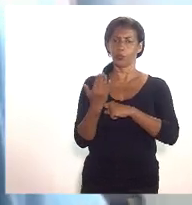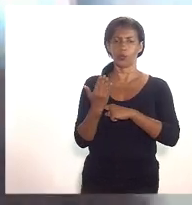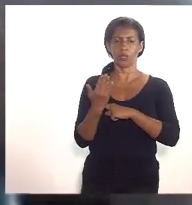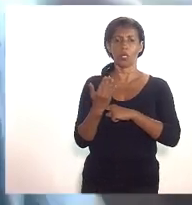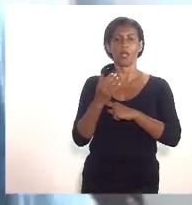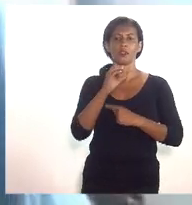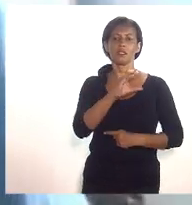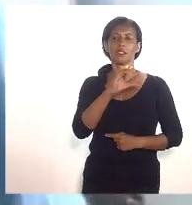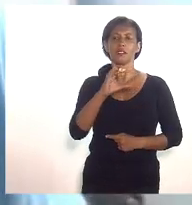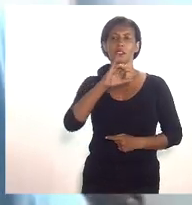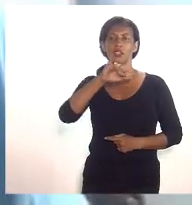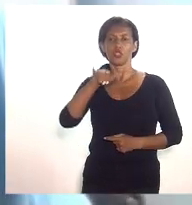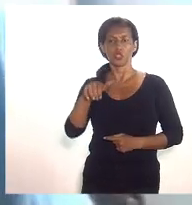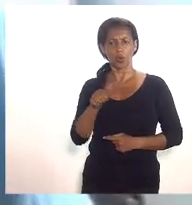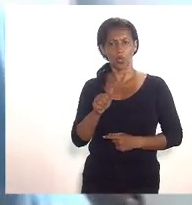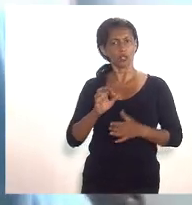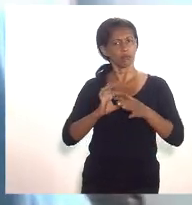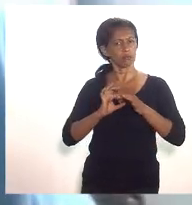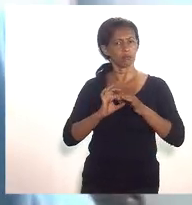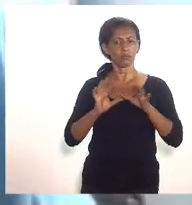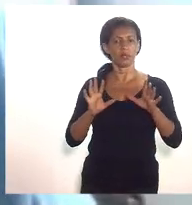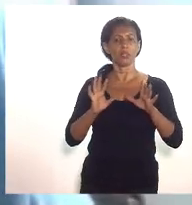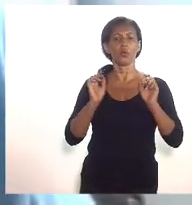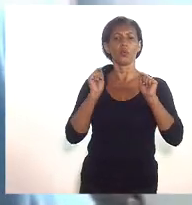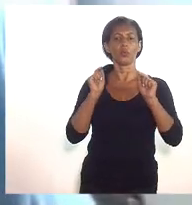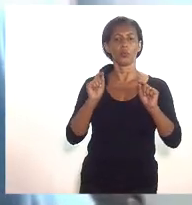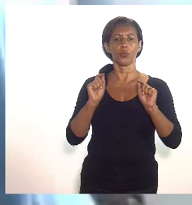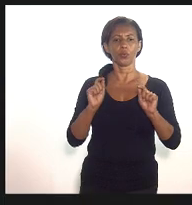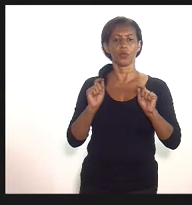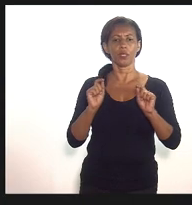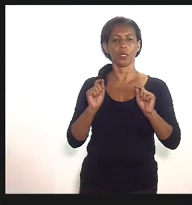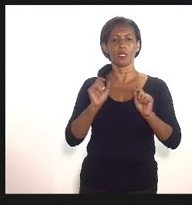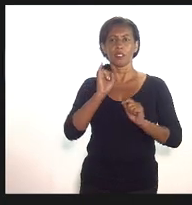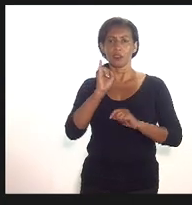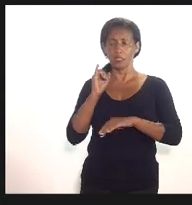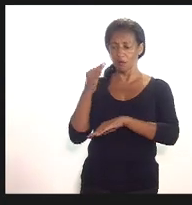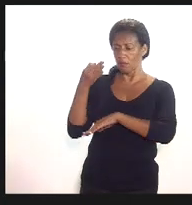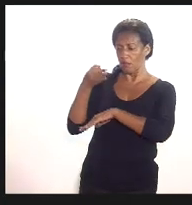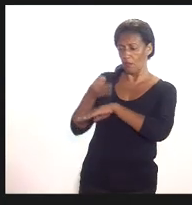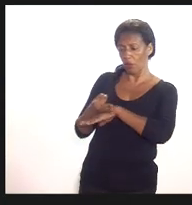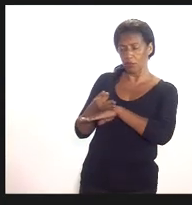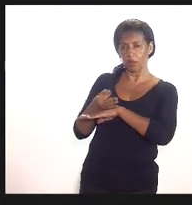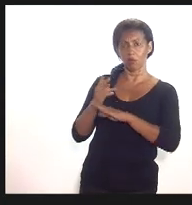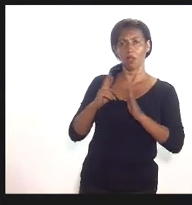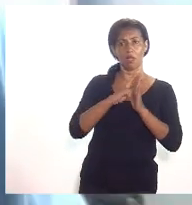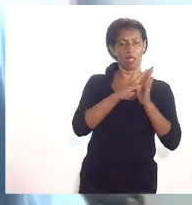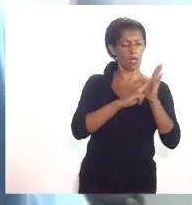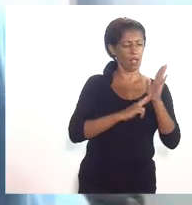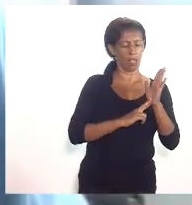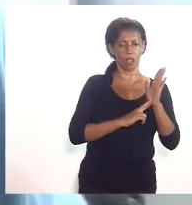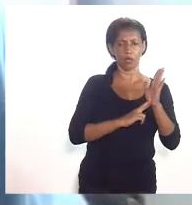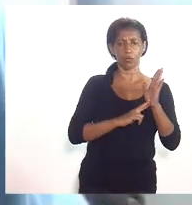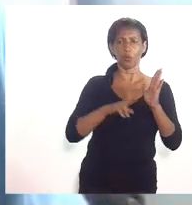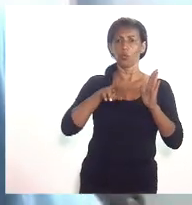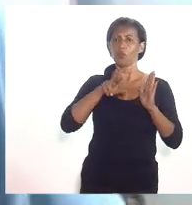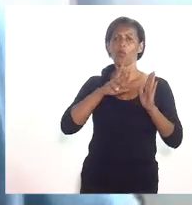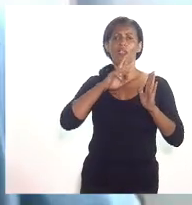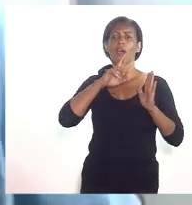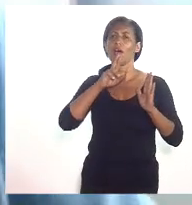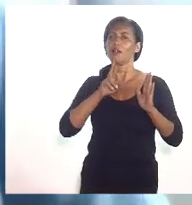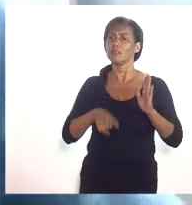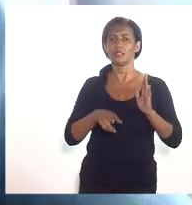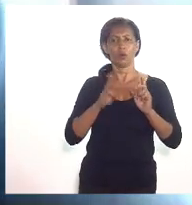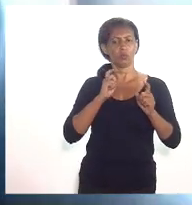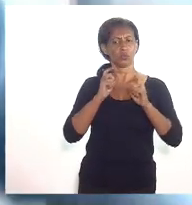CCJ deliberou que a ausência do relator não era a razão para não se discutir um